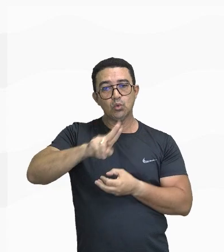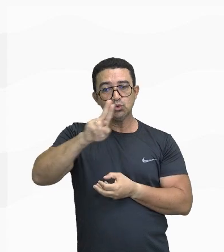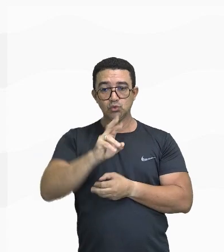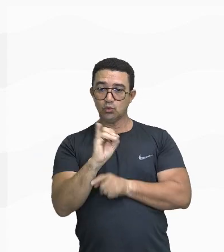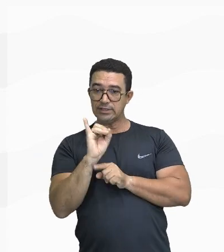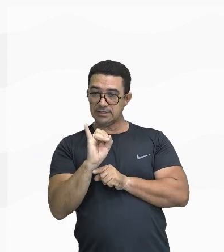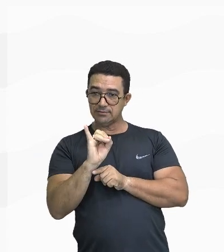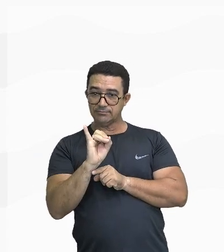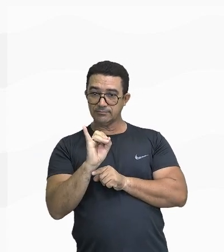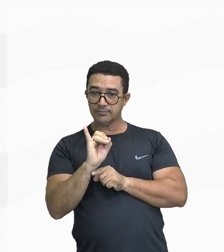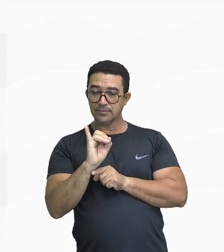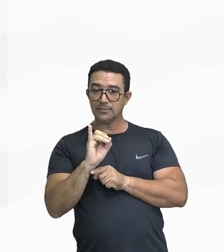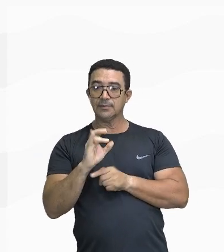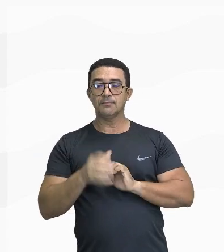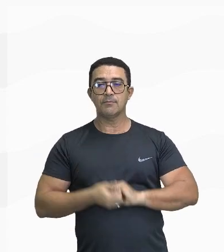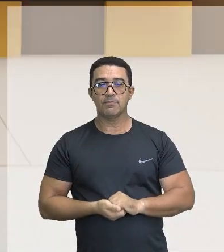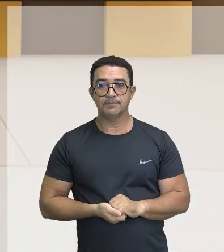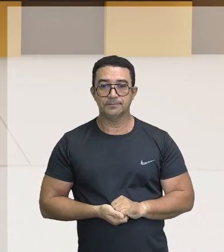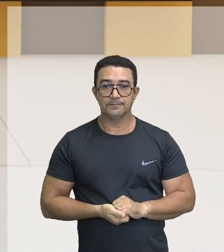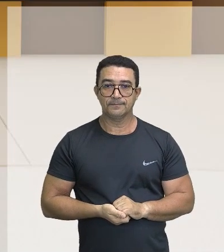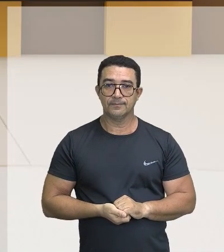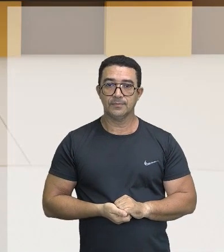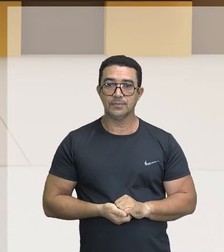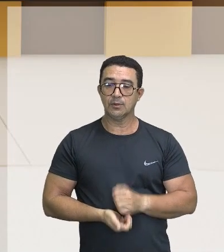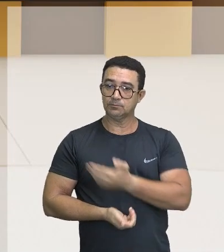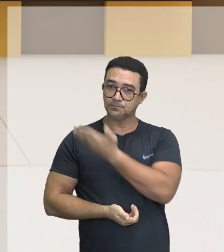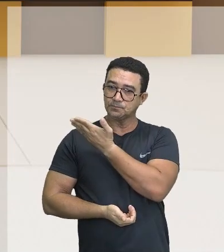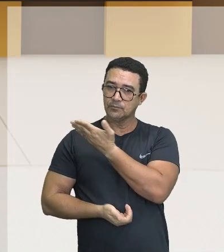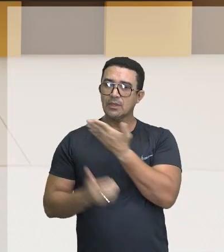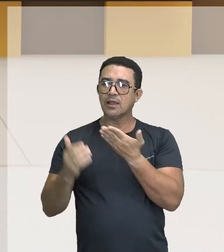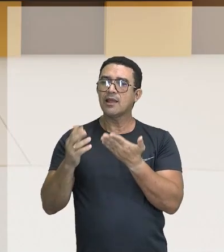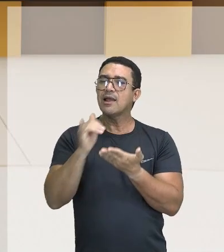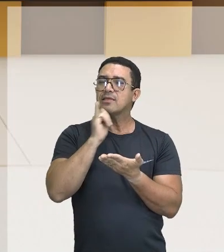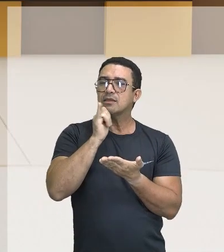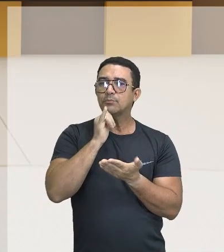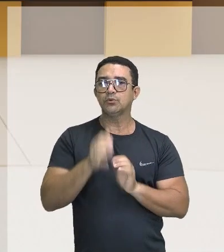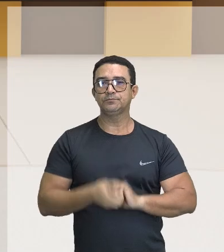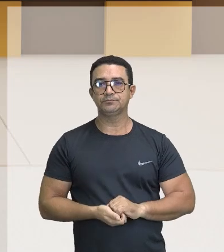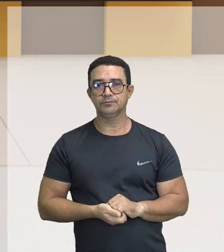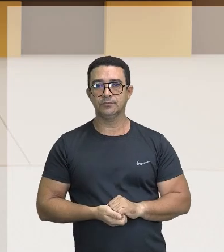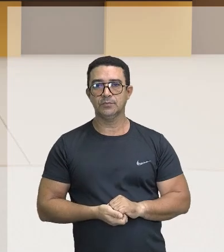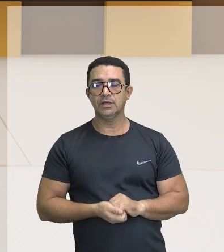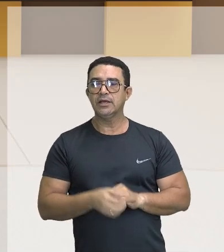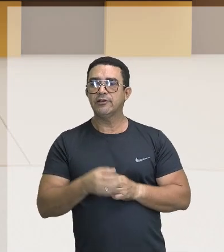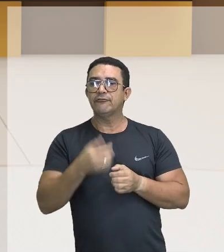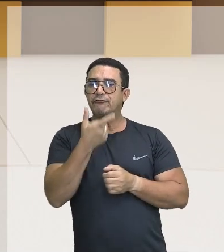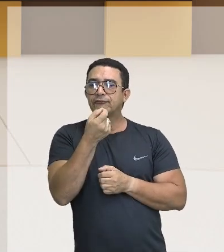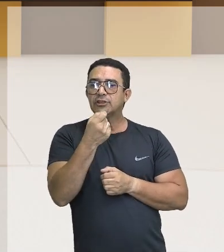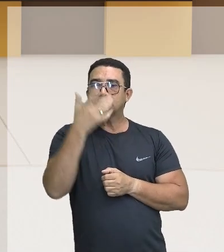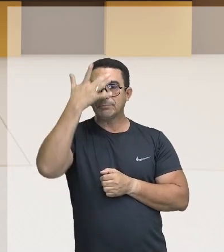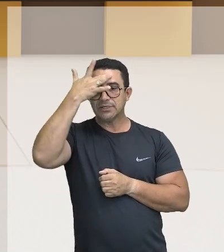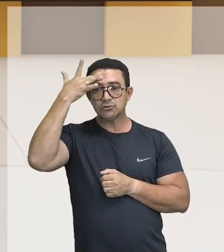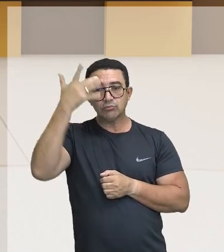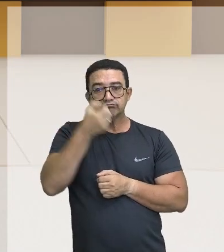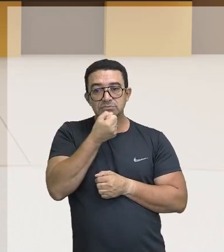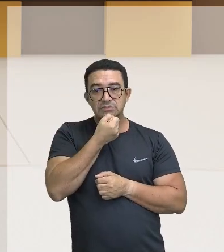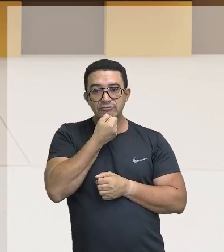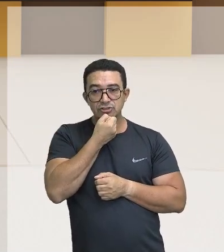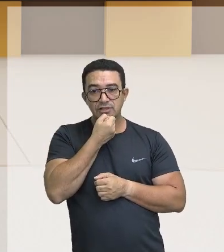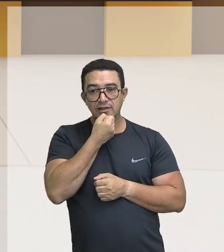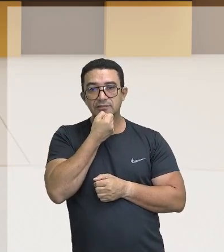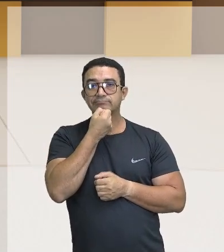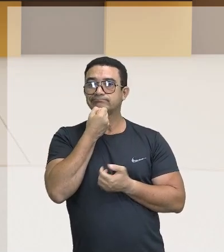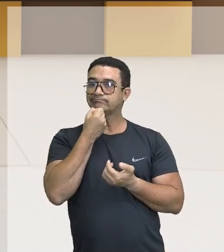entender melhor, vamos lá. Atenção, nós trouxemos aqui alguns exemplos. Olha só, dos 20 entrevistados, encontramos os